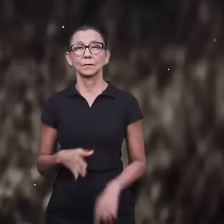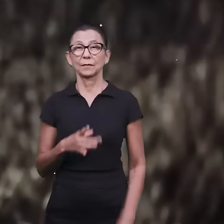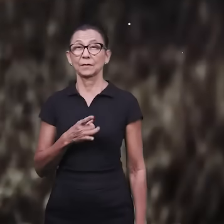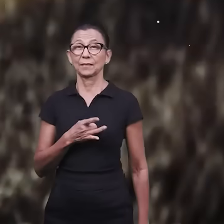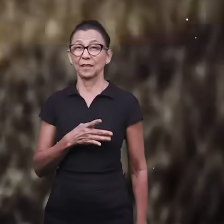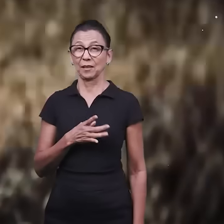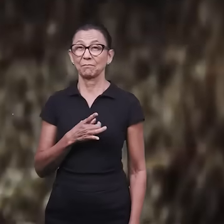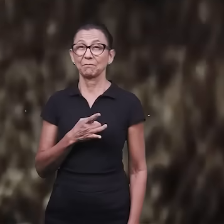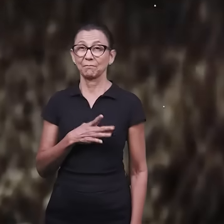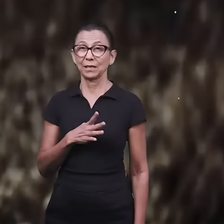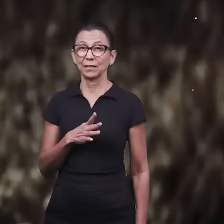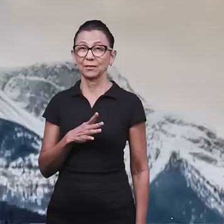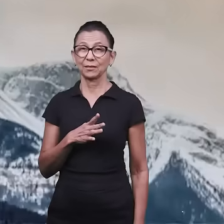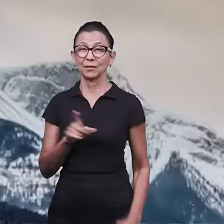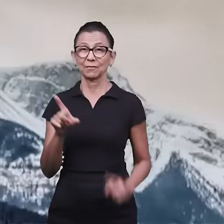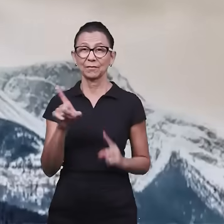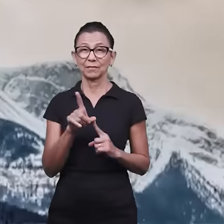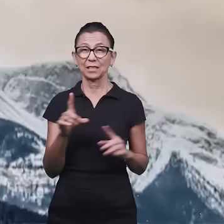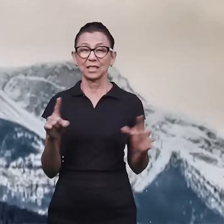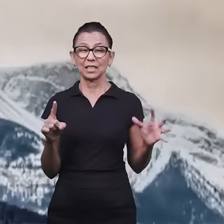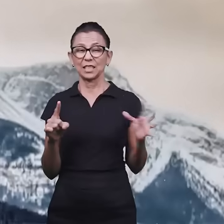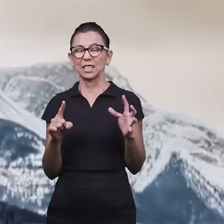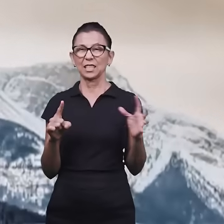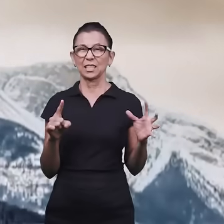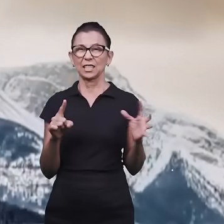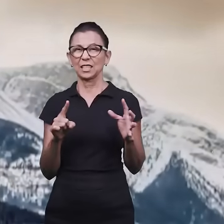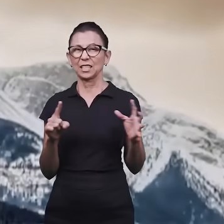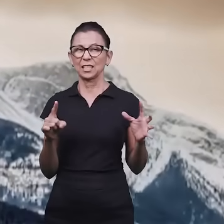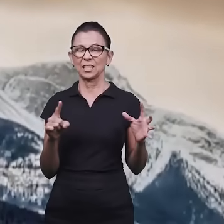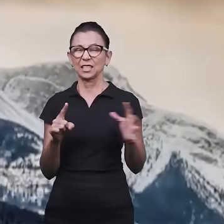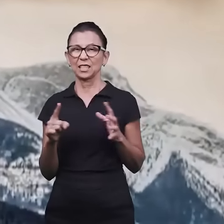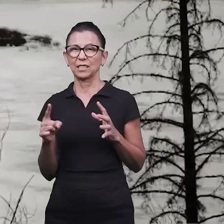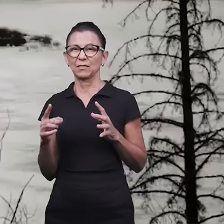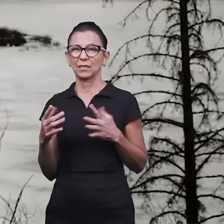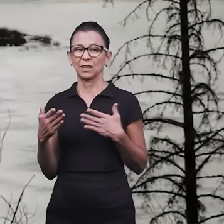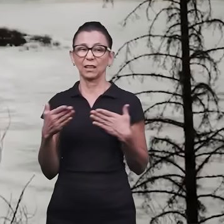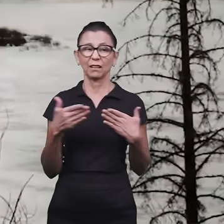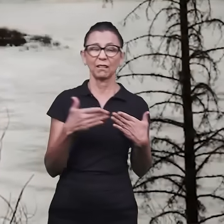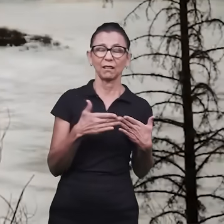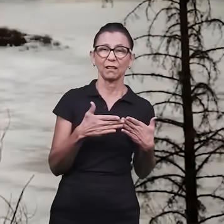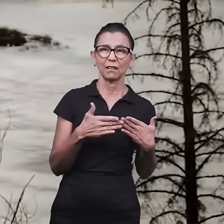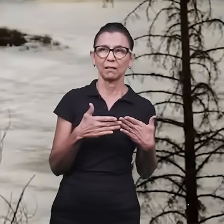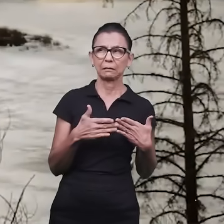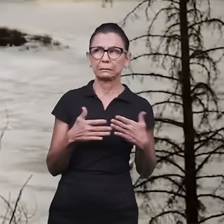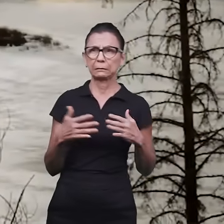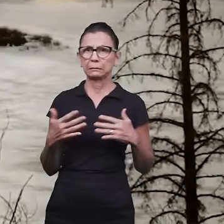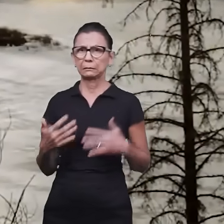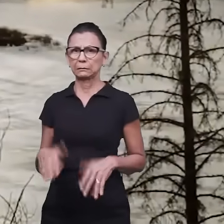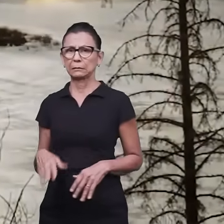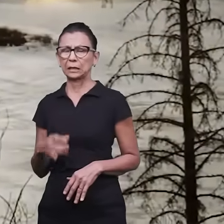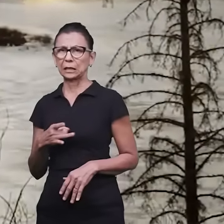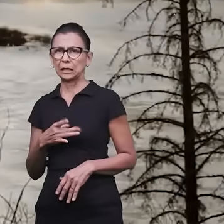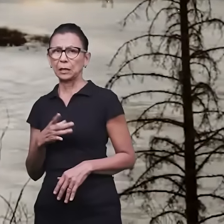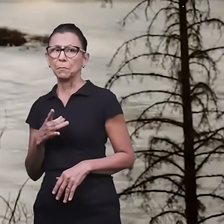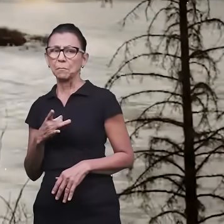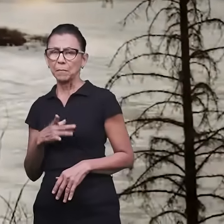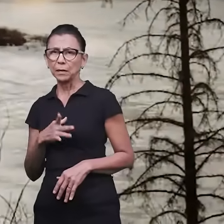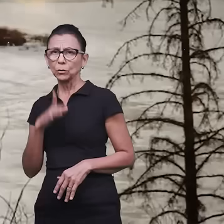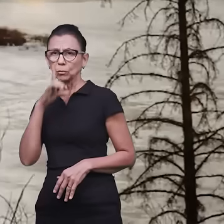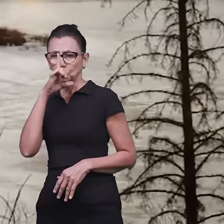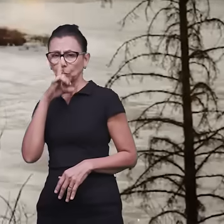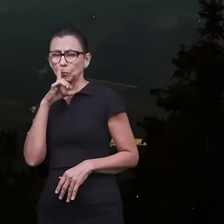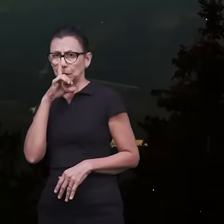Medo tens que o tentador te vai vencer. Luz te falta e onde estás não